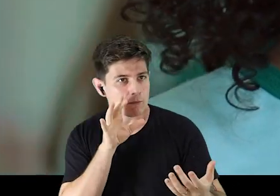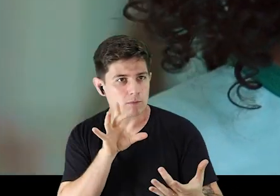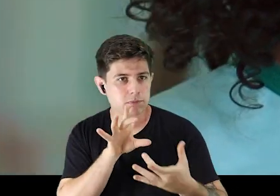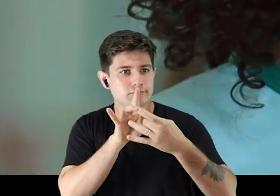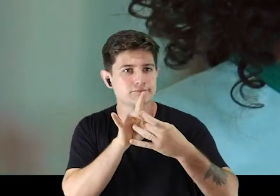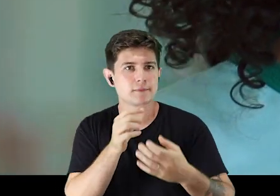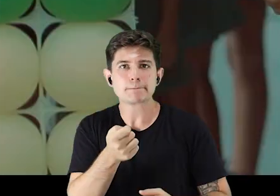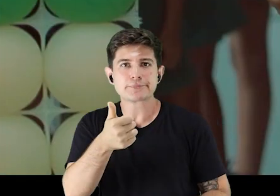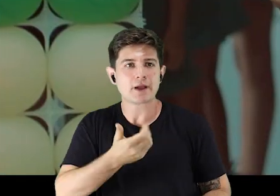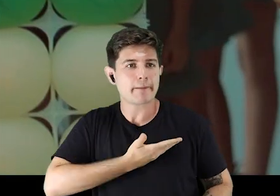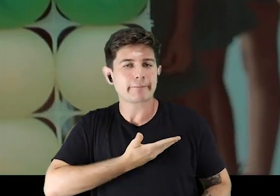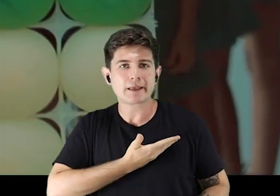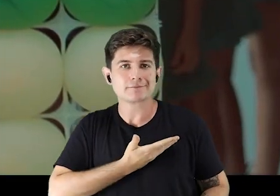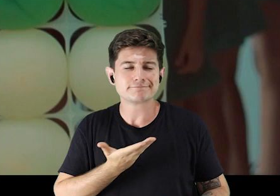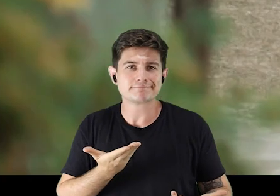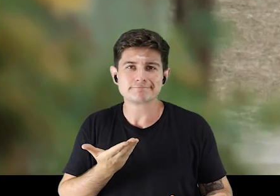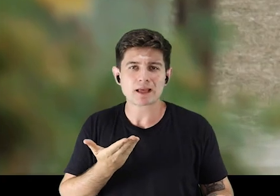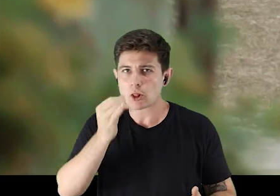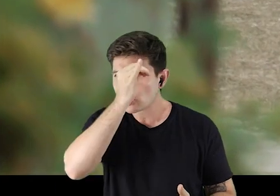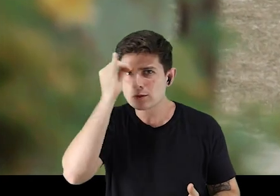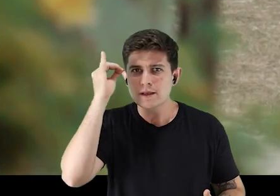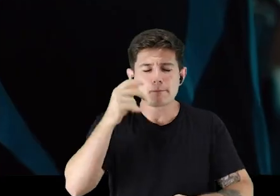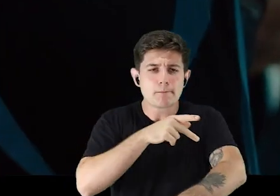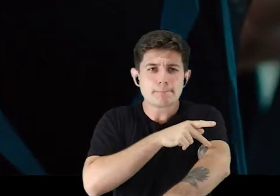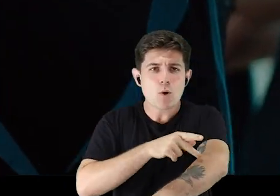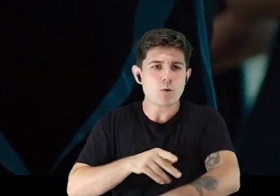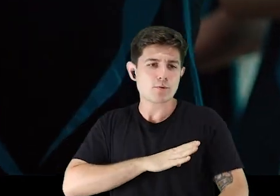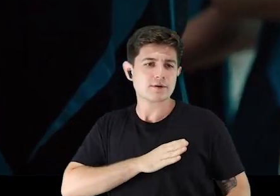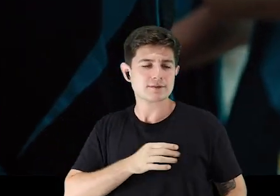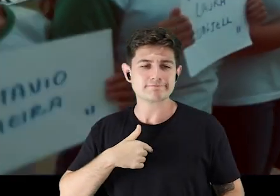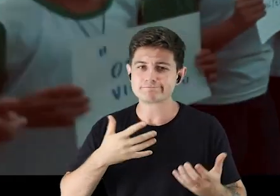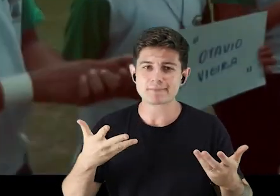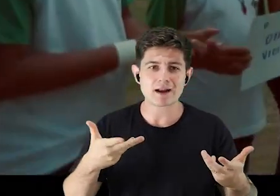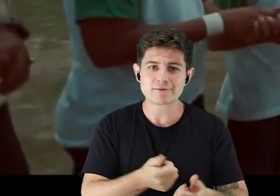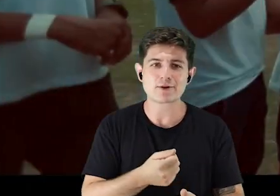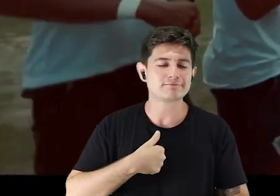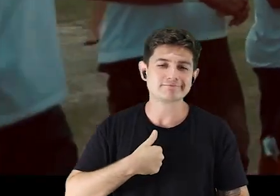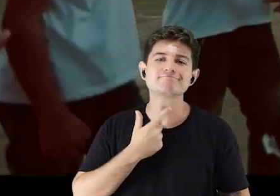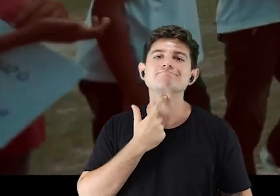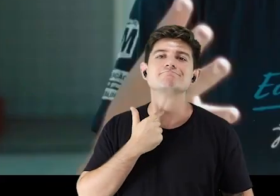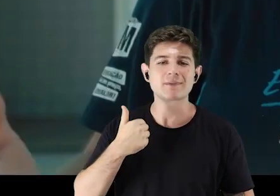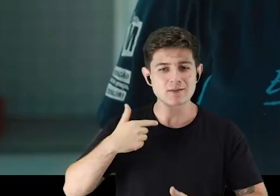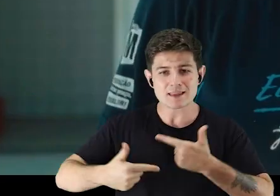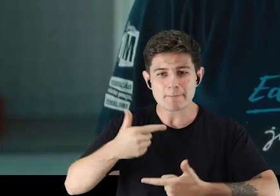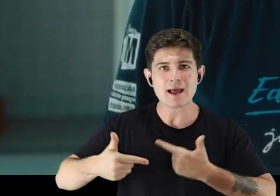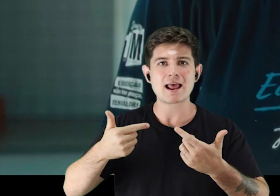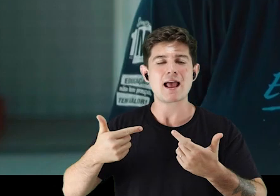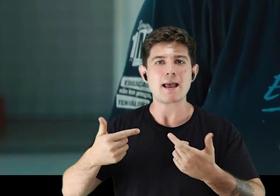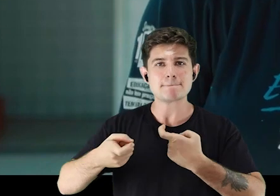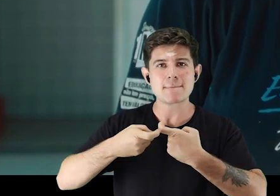amigo delas. É uma coisa maravilhosa. Essa pureza da criança, para mim, foi o que me fez querer